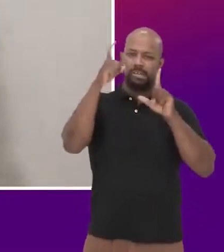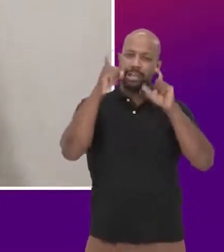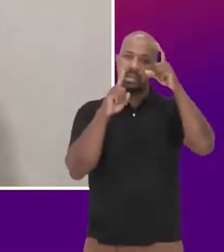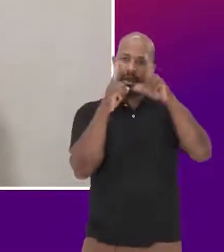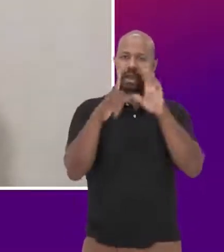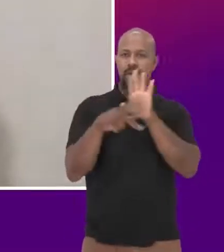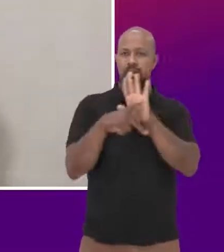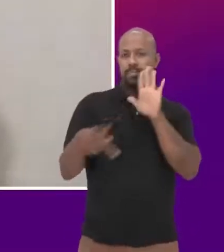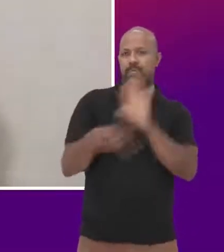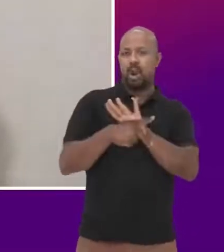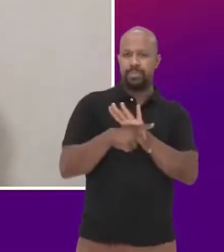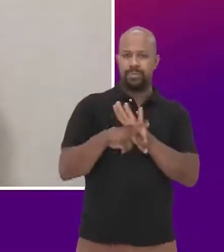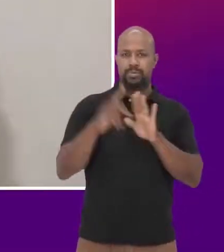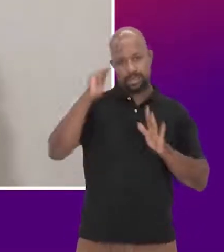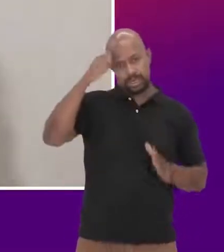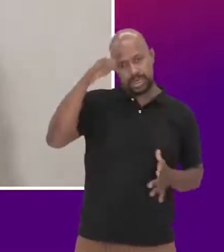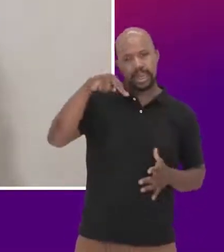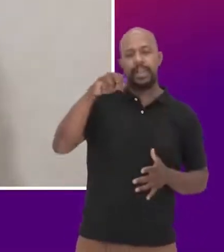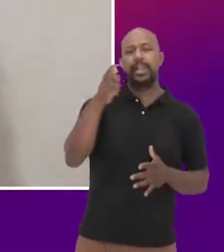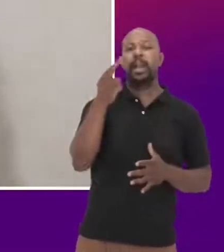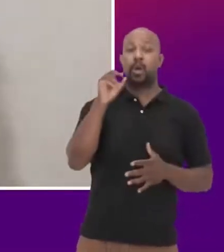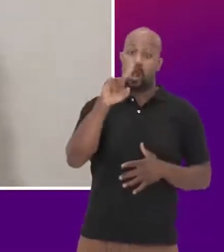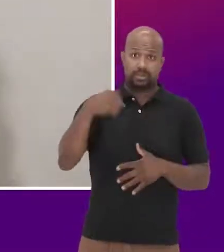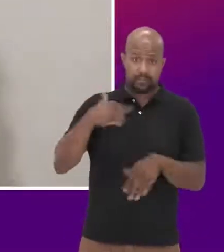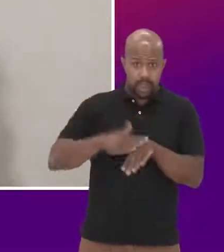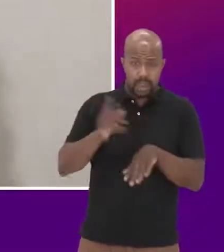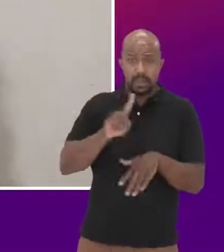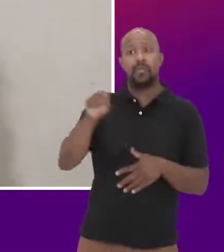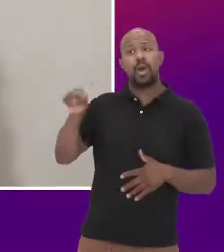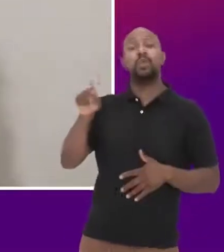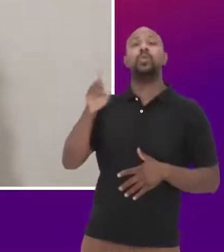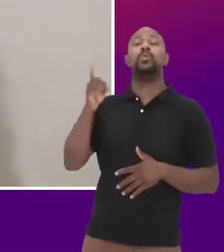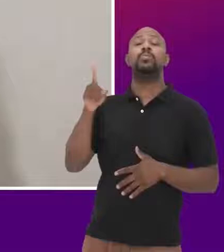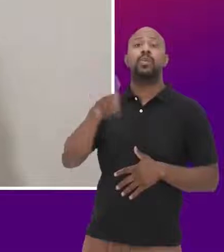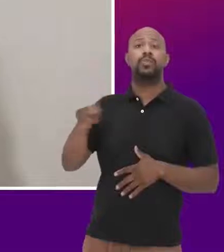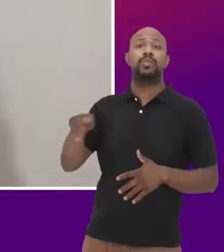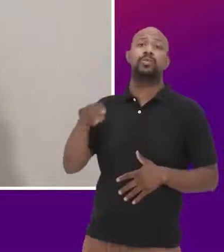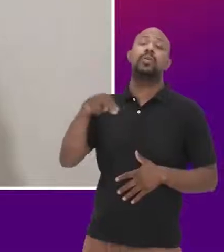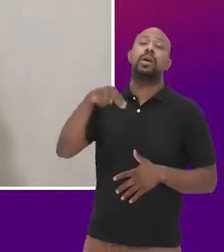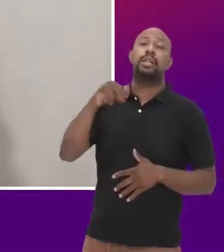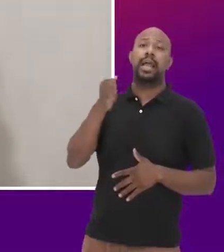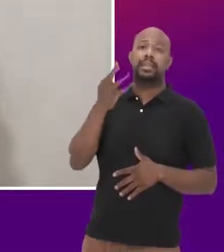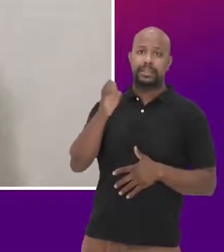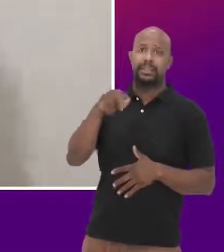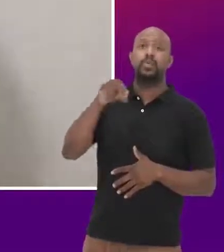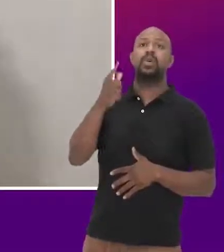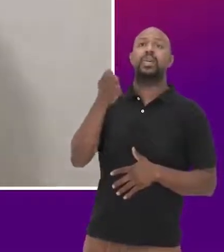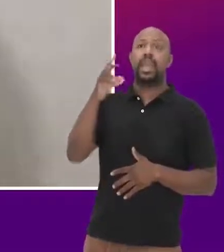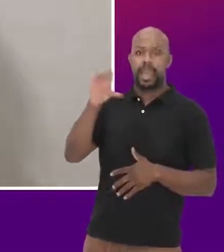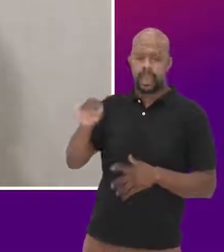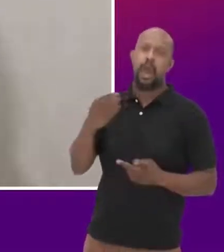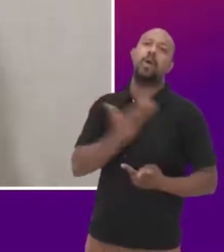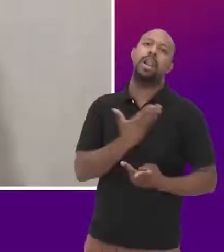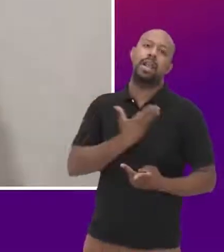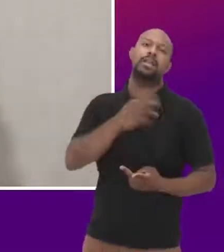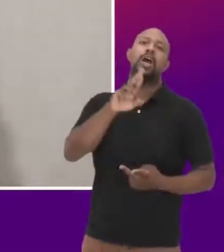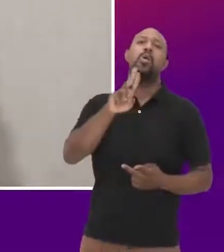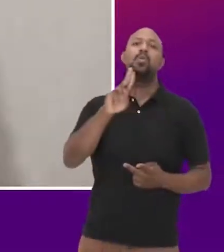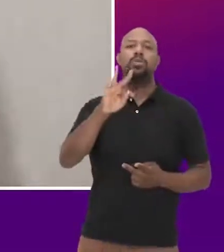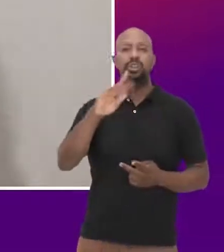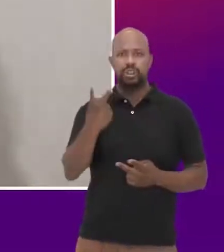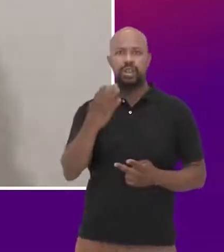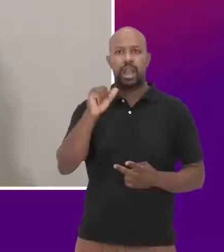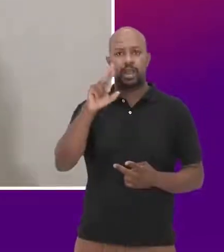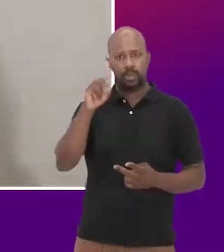esse conceito não fui eu, foi o professor doutor Horaci Nogueira, da USP, colega de Ruth Cardoso e